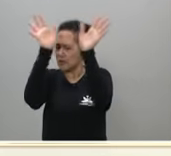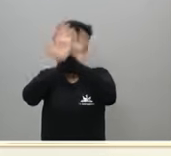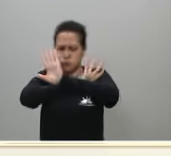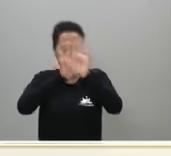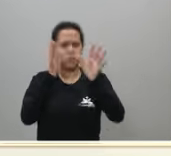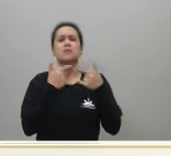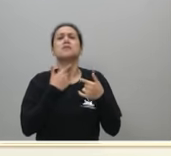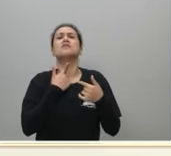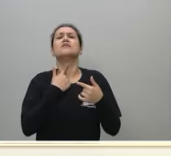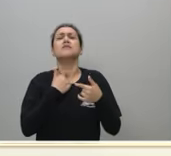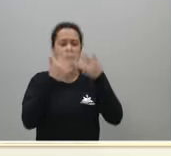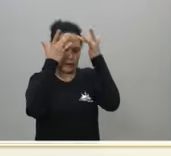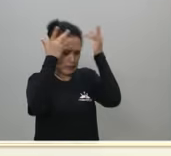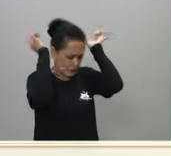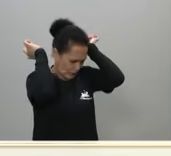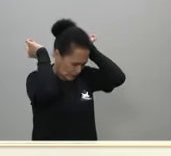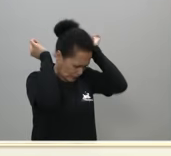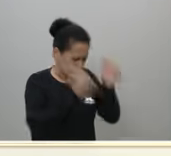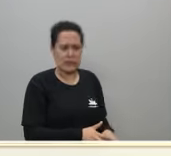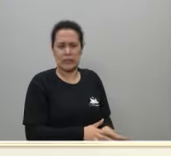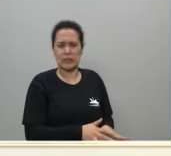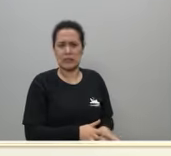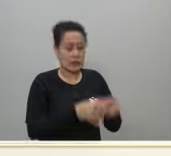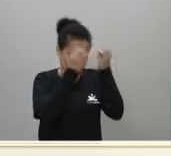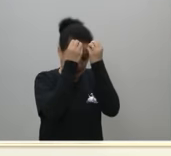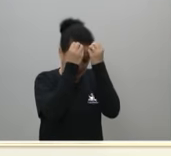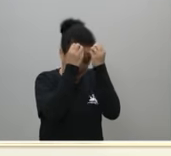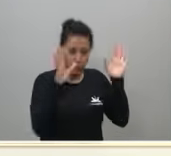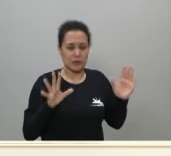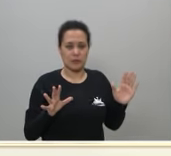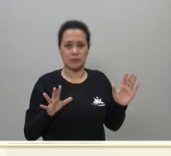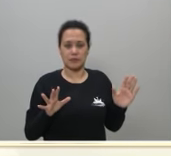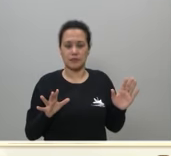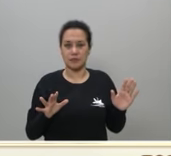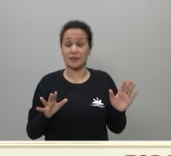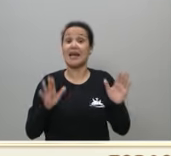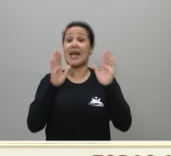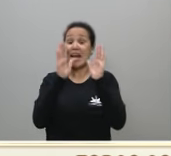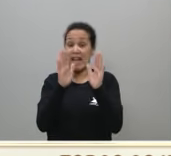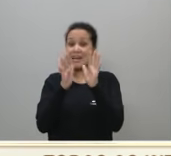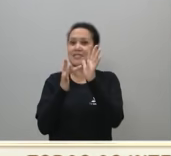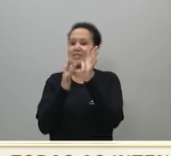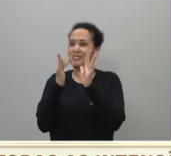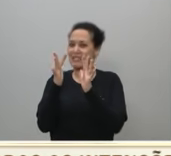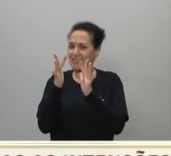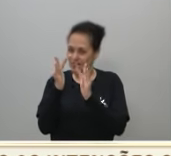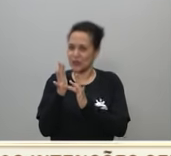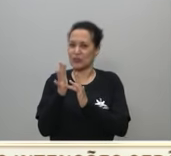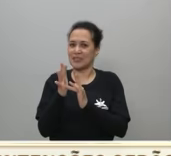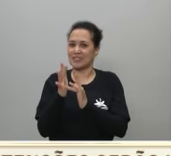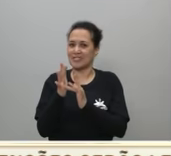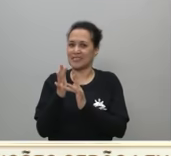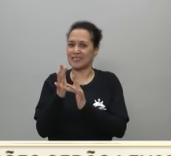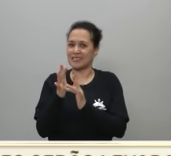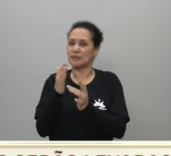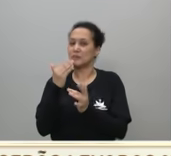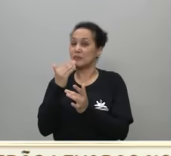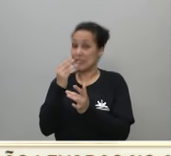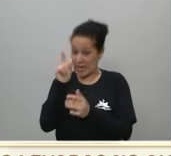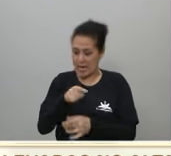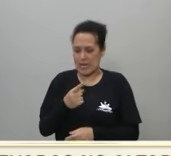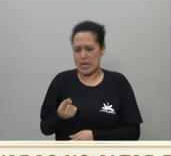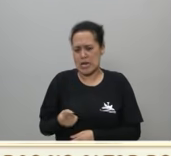se fez intercessor, ele é o sumo e eterno intercessor, mas ele diz aqui, outro